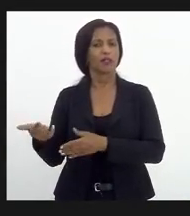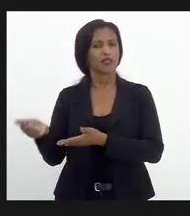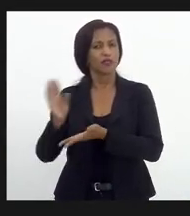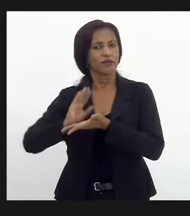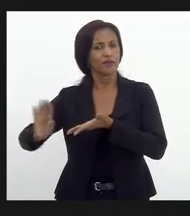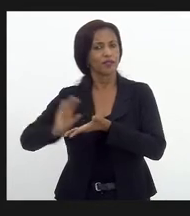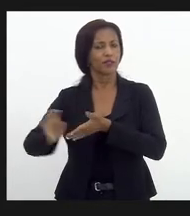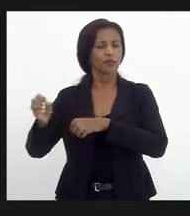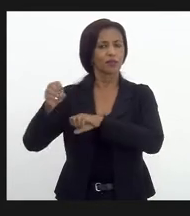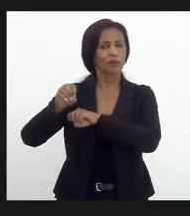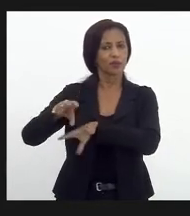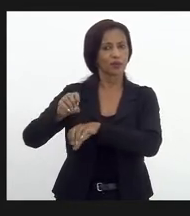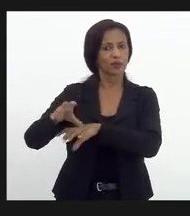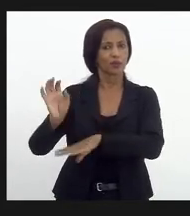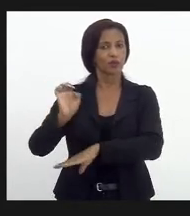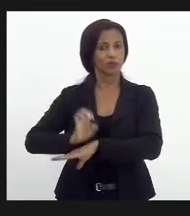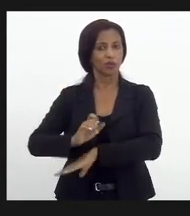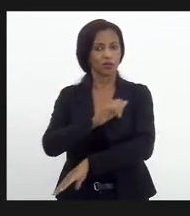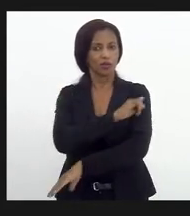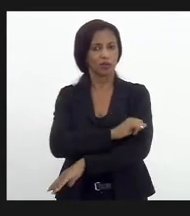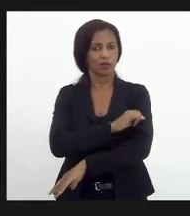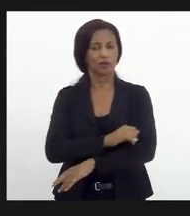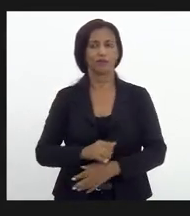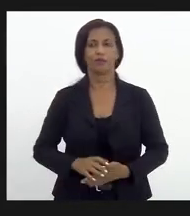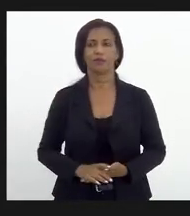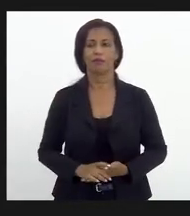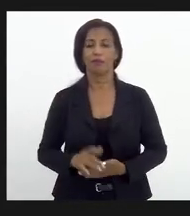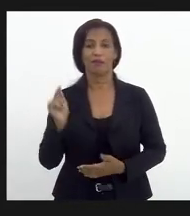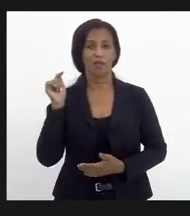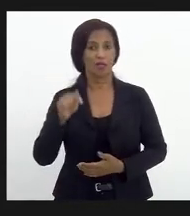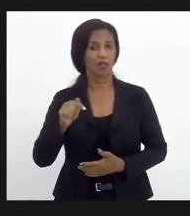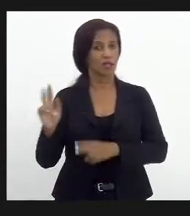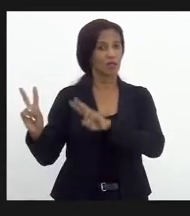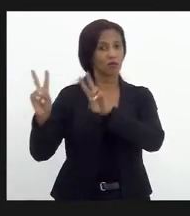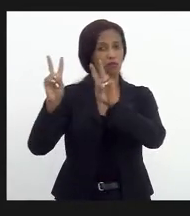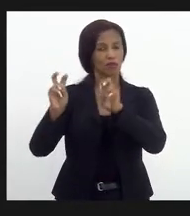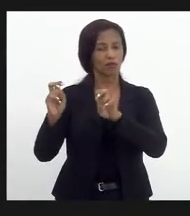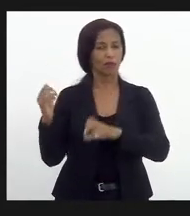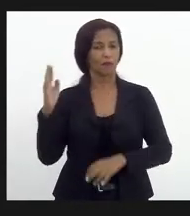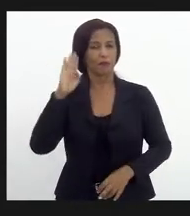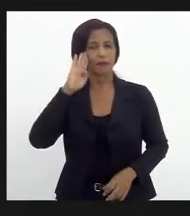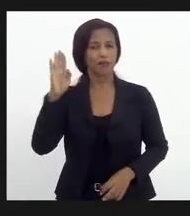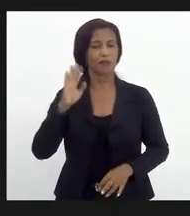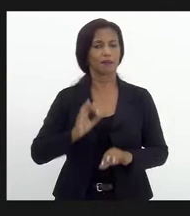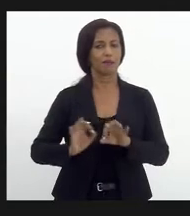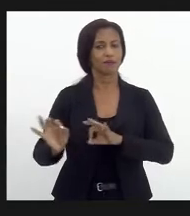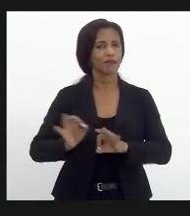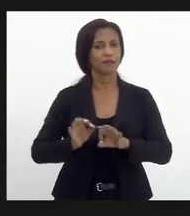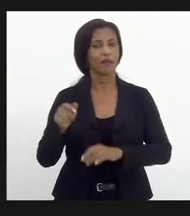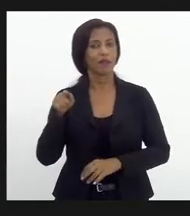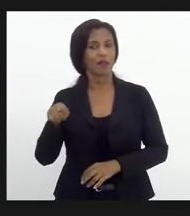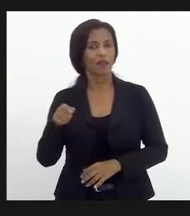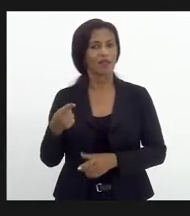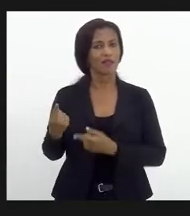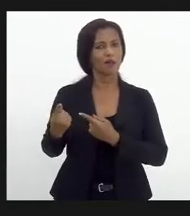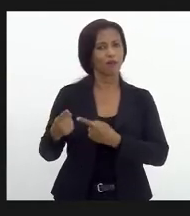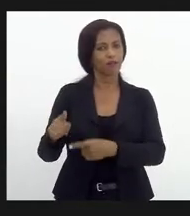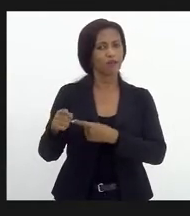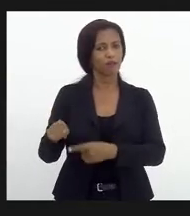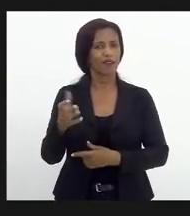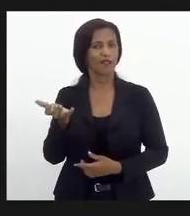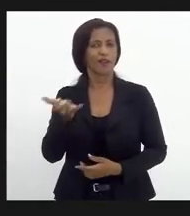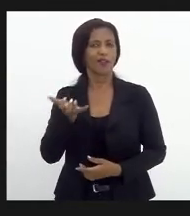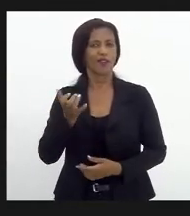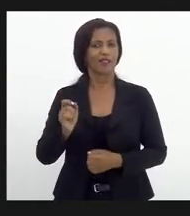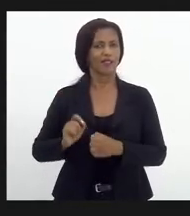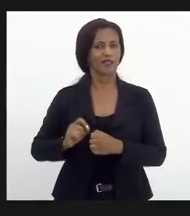na educação do Estado do Rio de Janeiro. Esse é o tema fundamental desse projeto. Essa é a provocação que eu queria